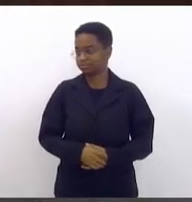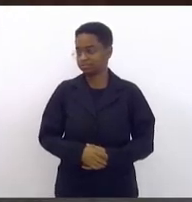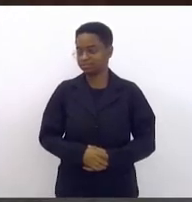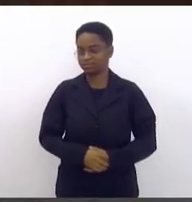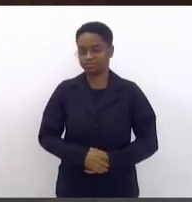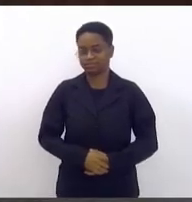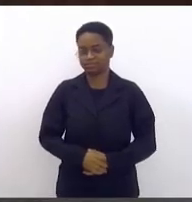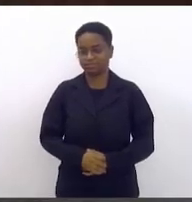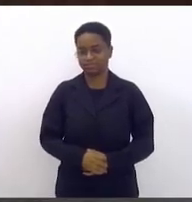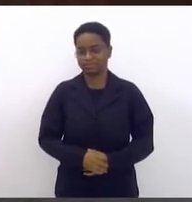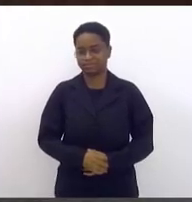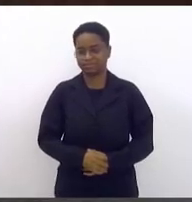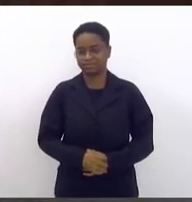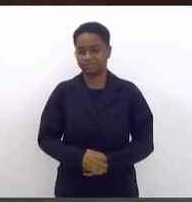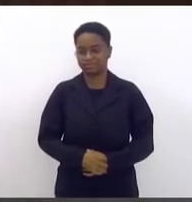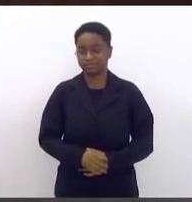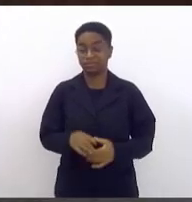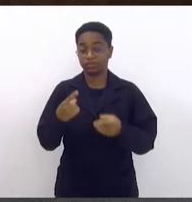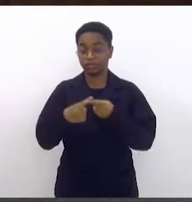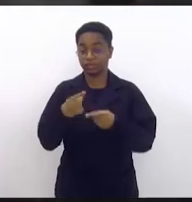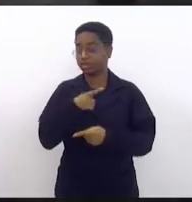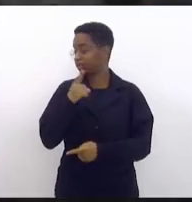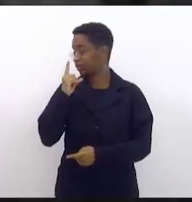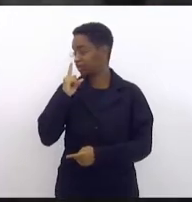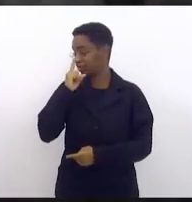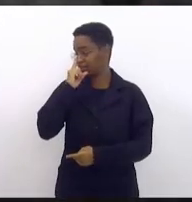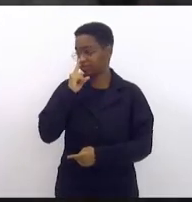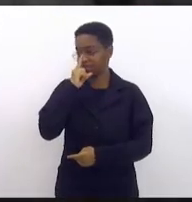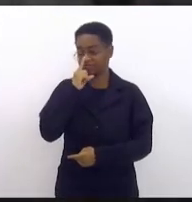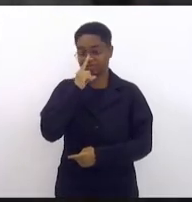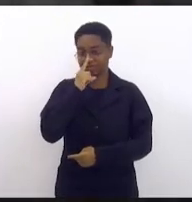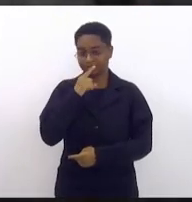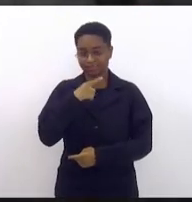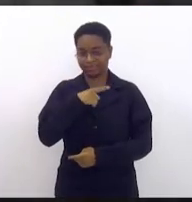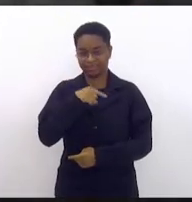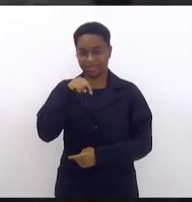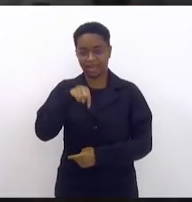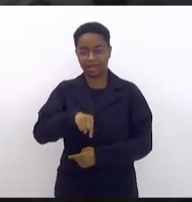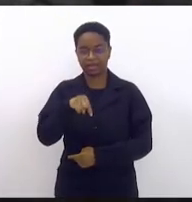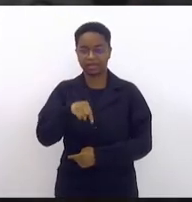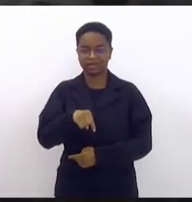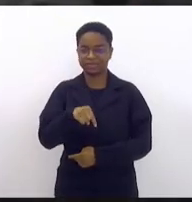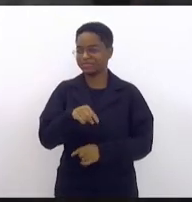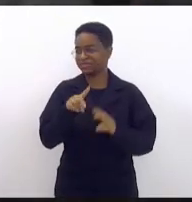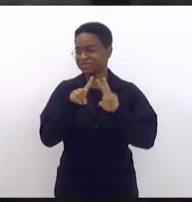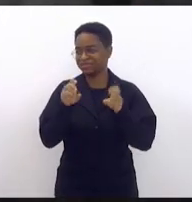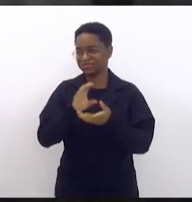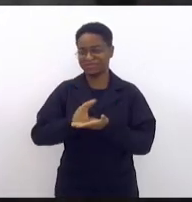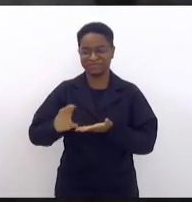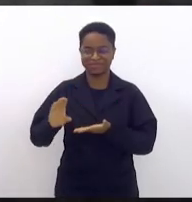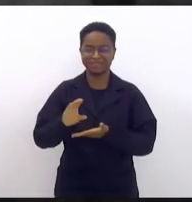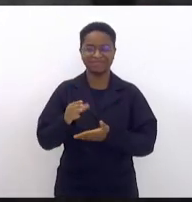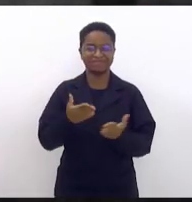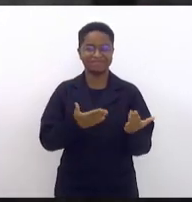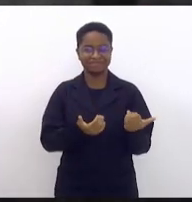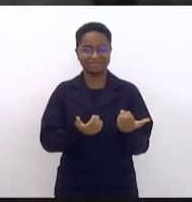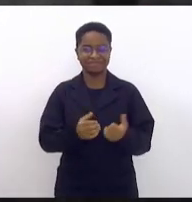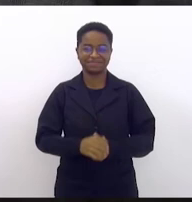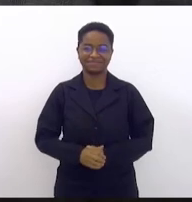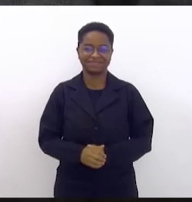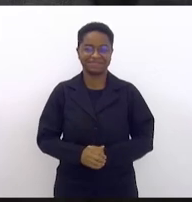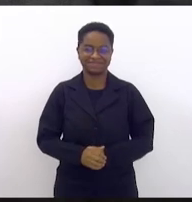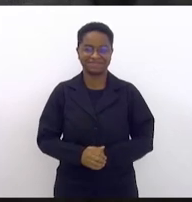kolino que corremos o risco aqui na questão do fundo estadual da juventude de perder